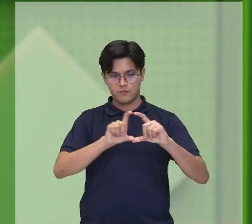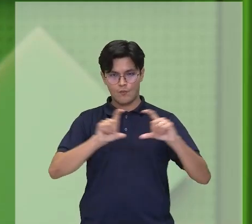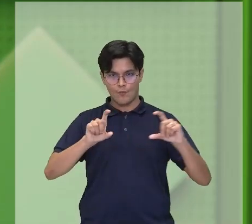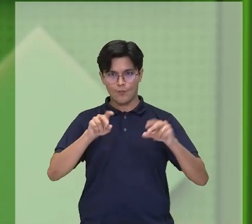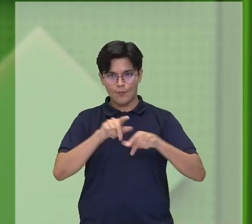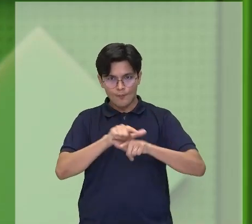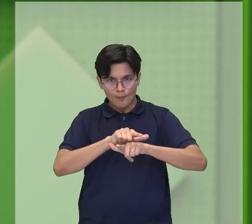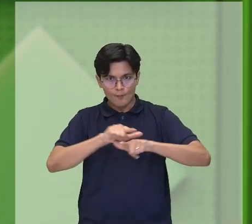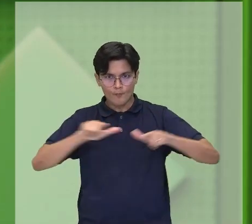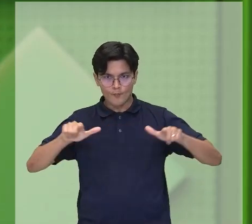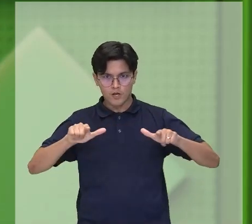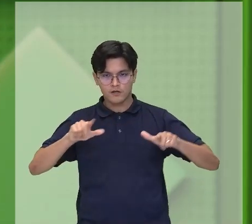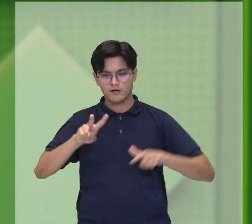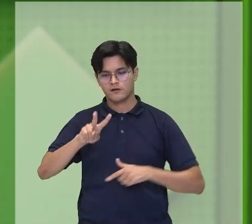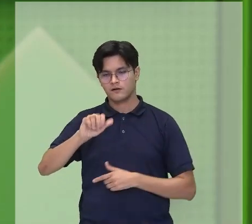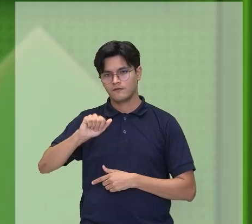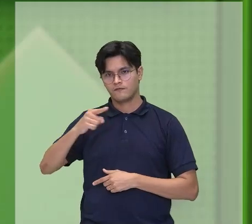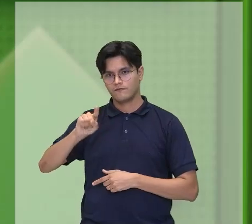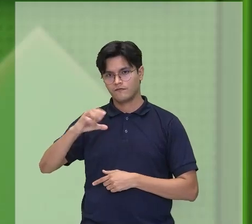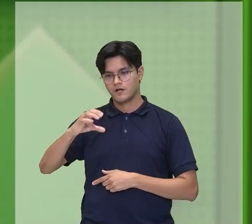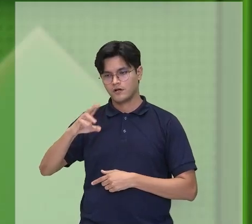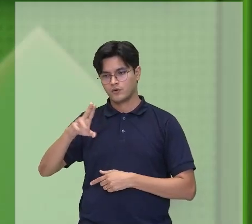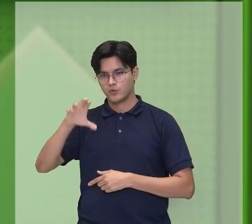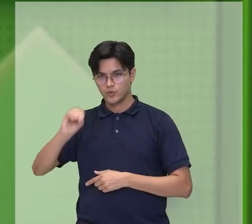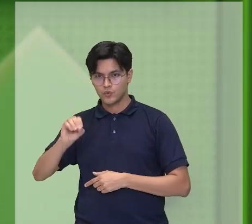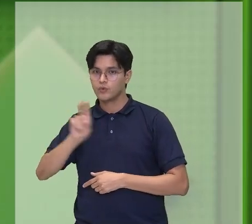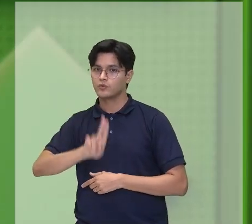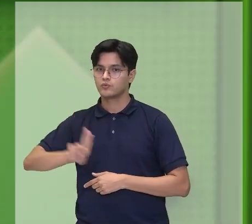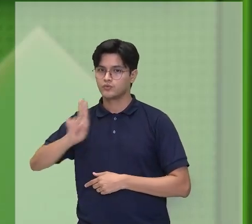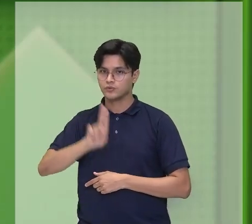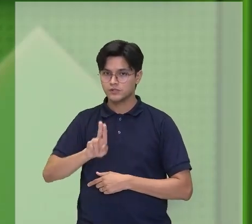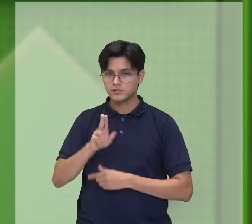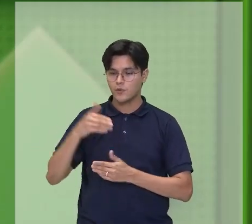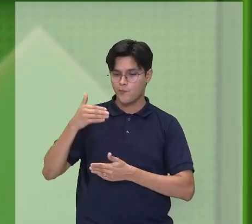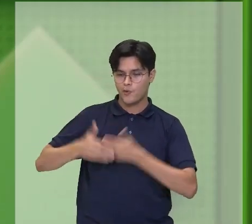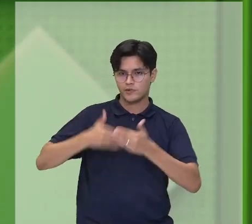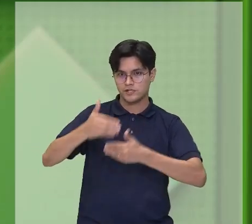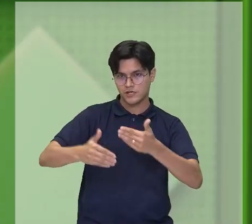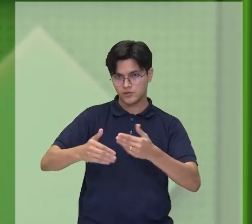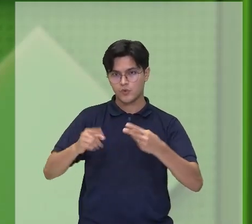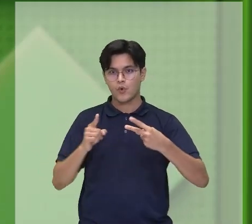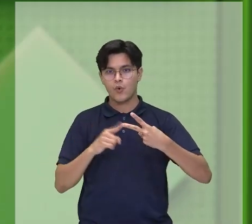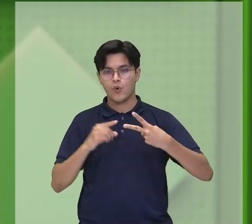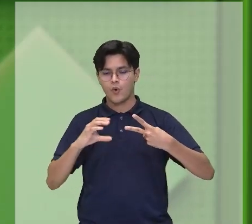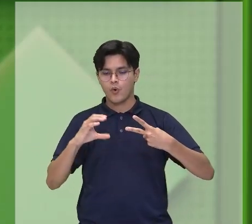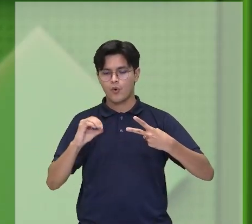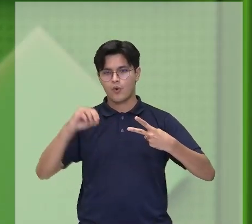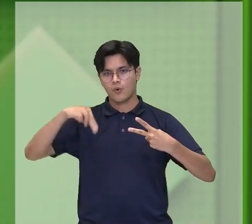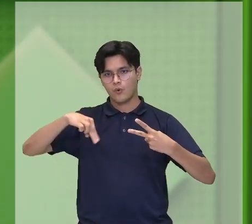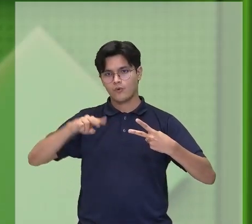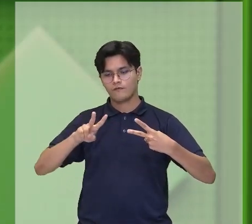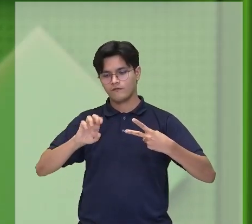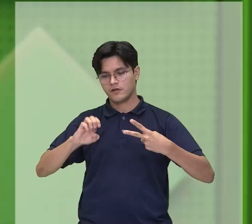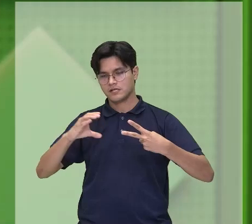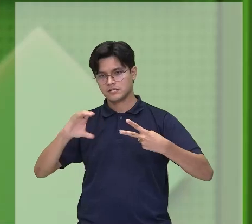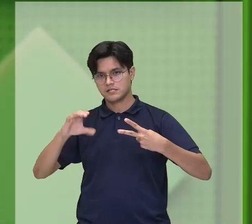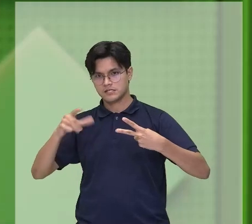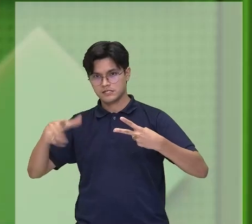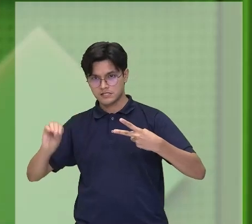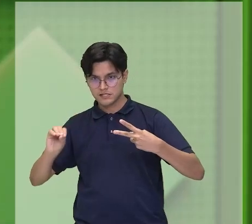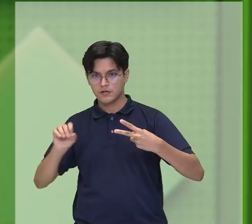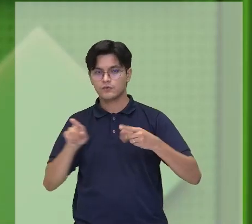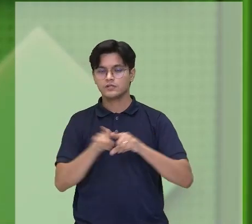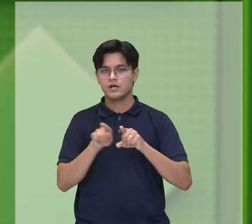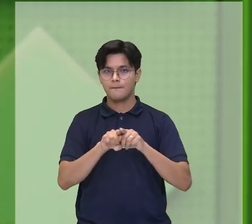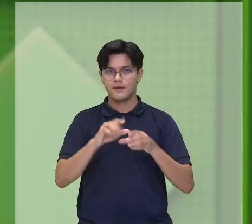do processo de conveção, tá? E a tampa que